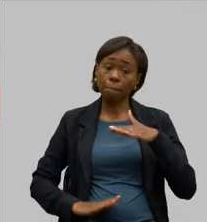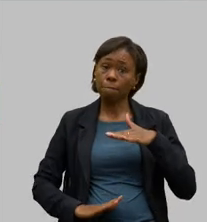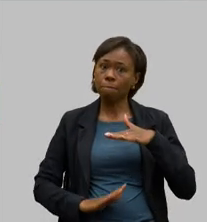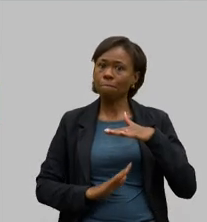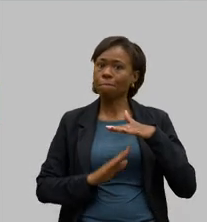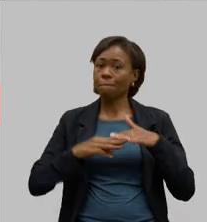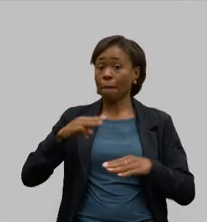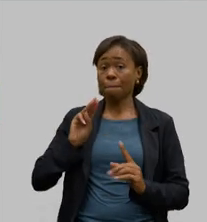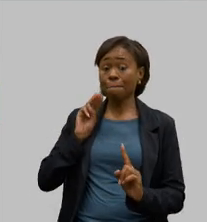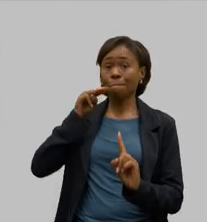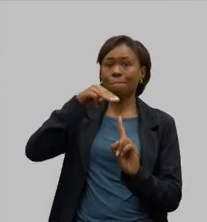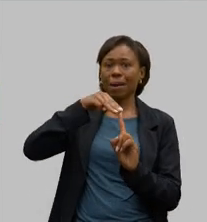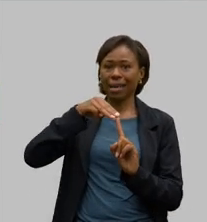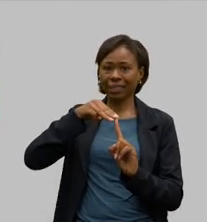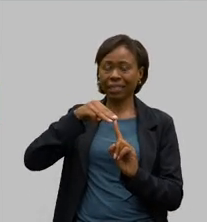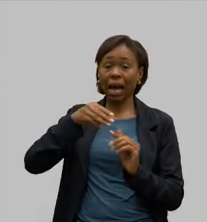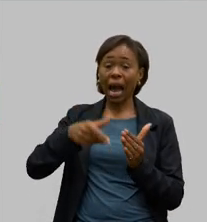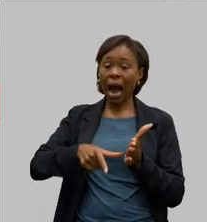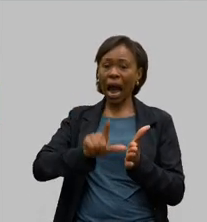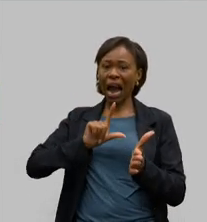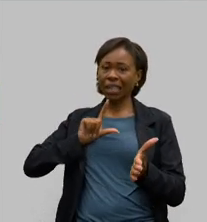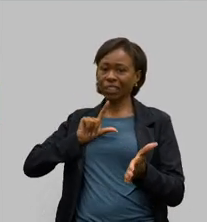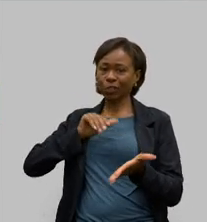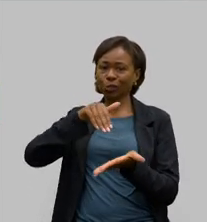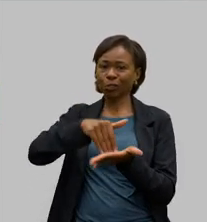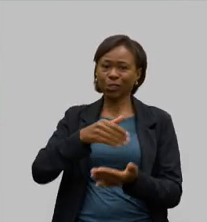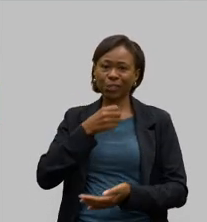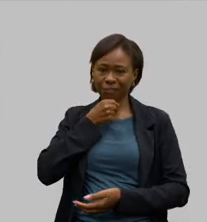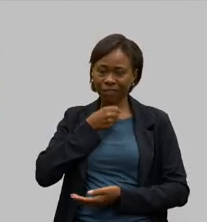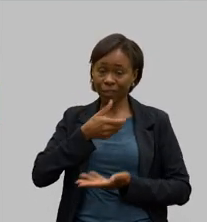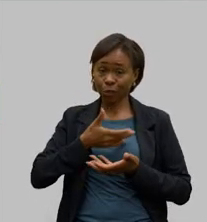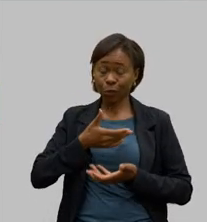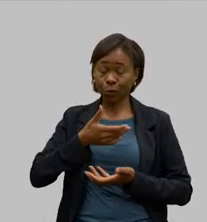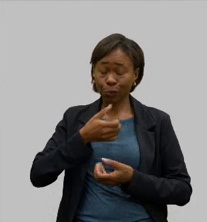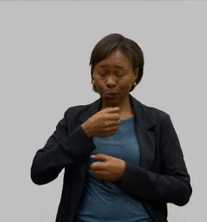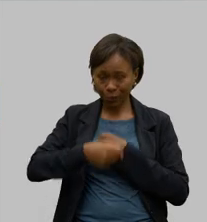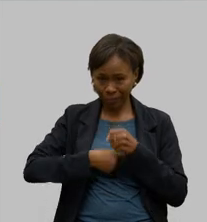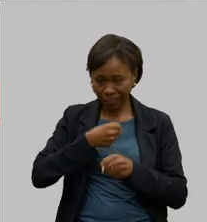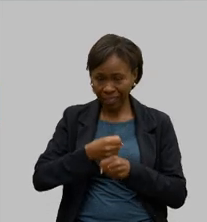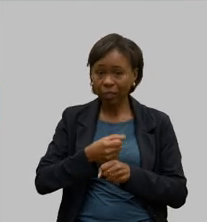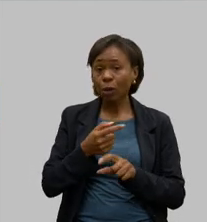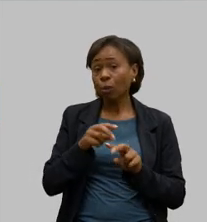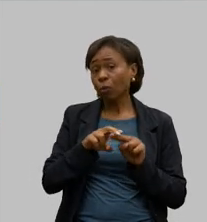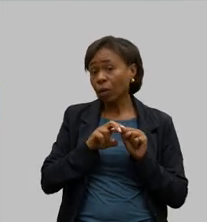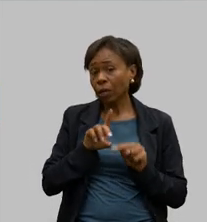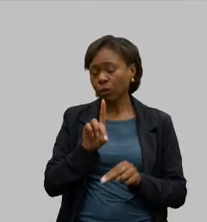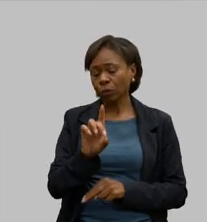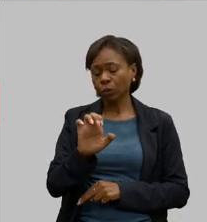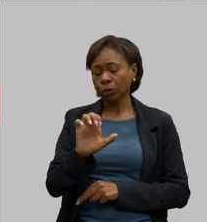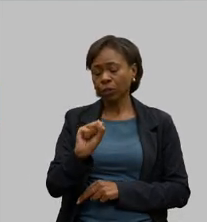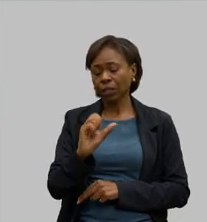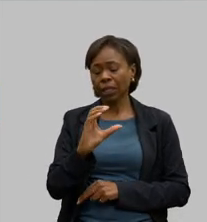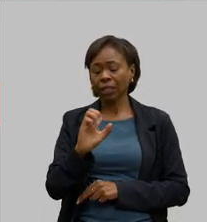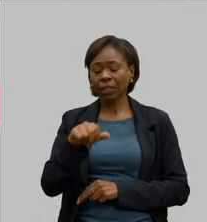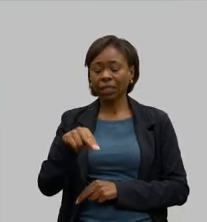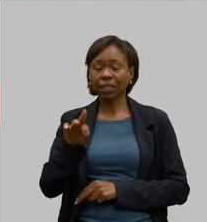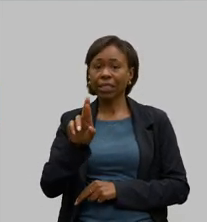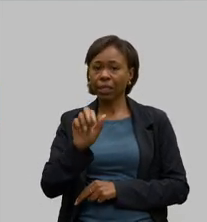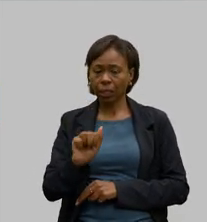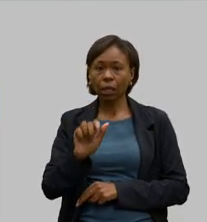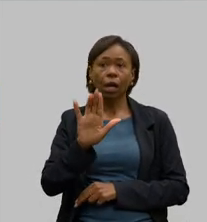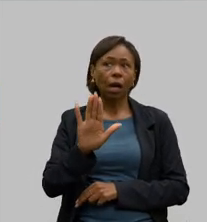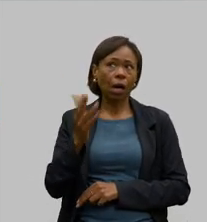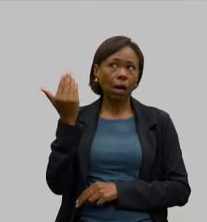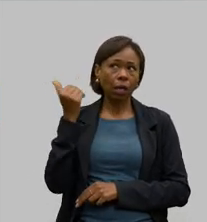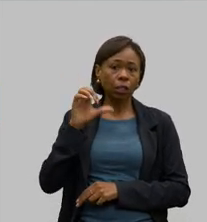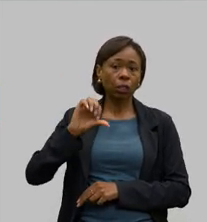do final do ano isso tem me preocupado já isso função do decentra e vou contar um dado para vocês nós tínhamos 90% em concentração